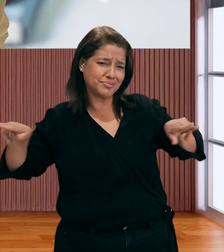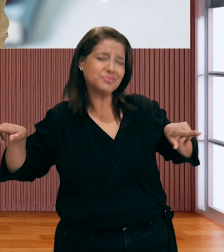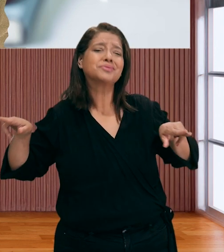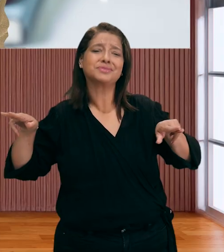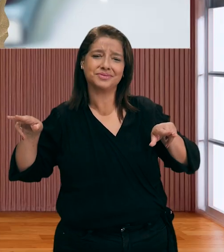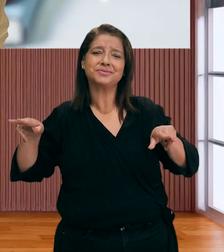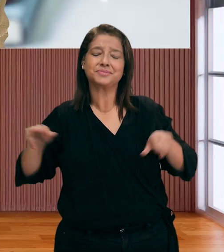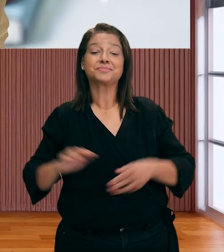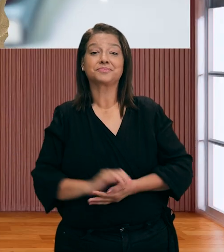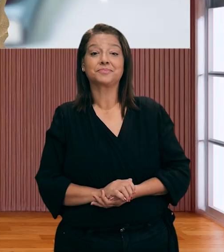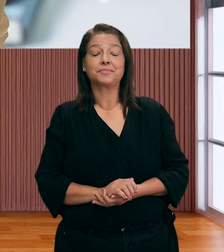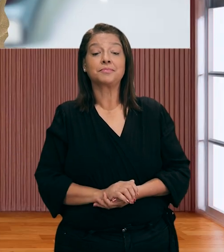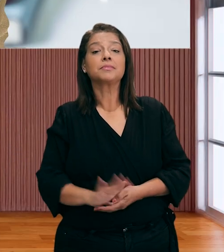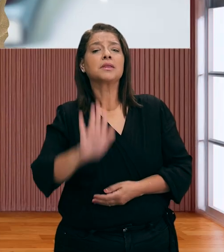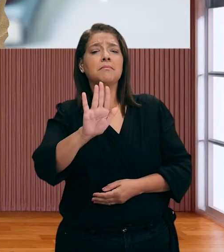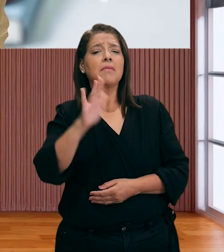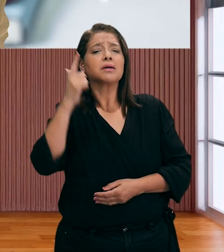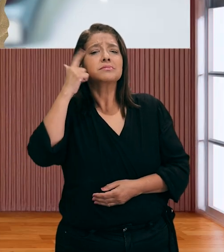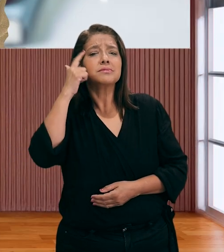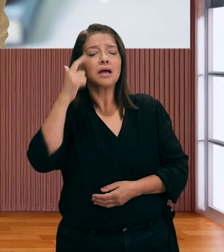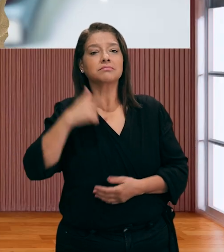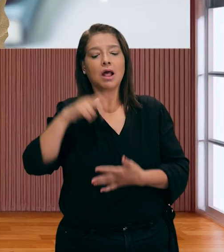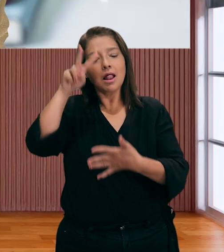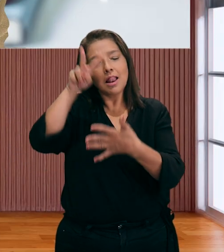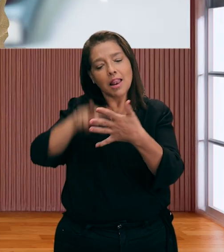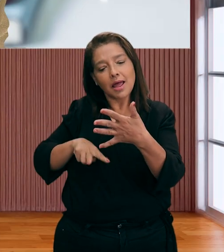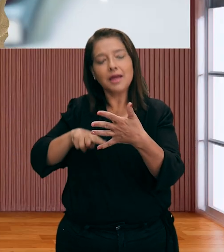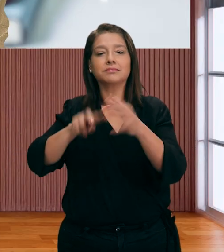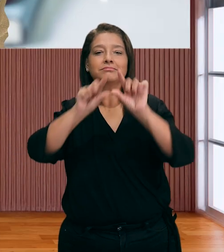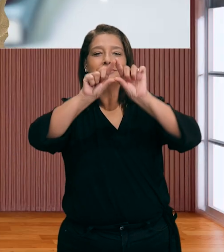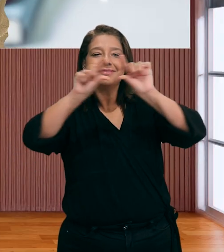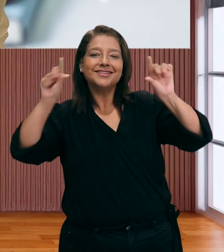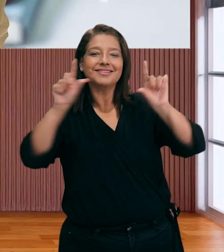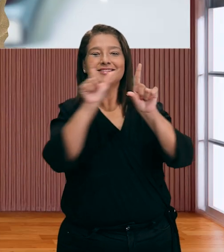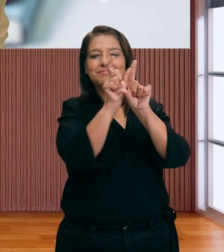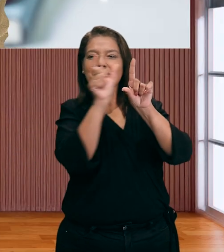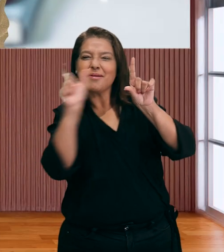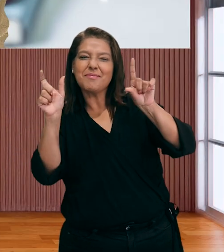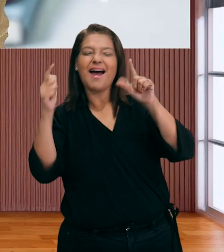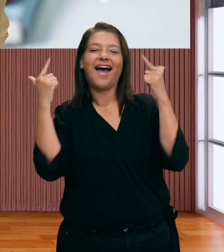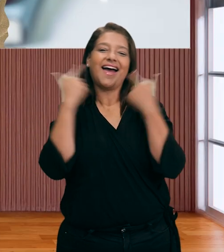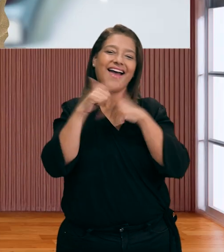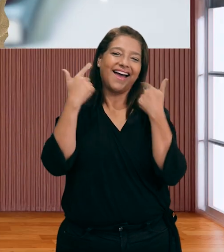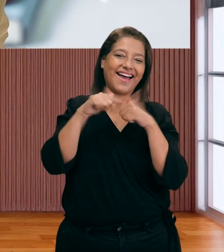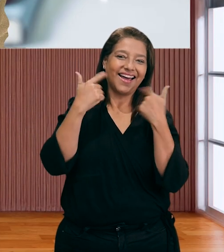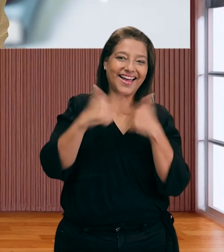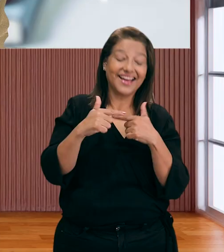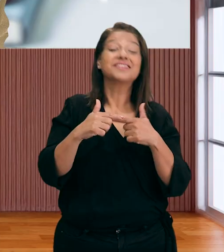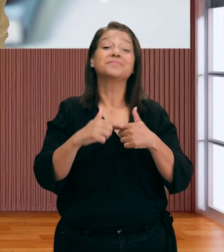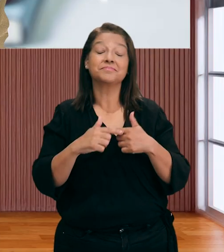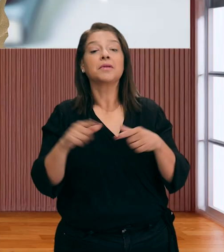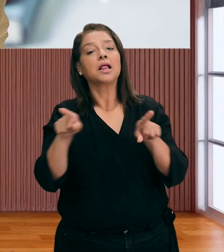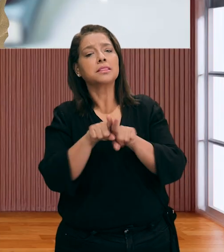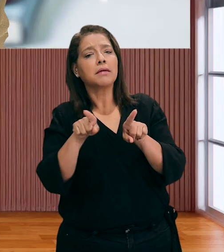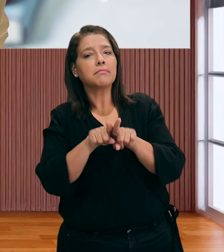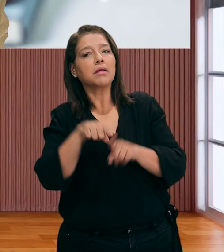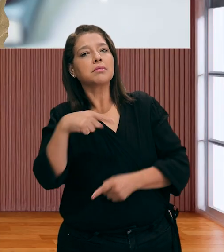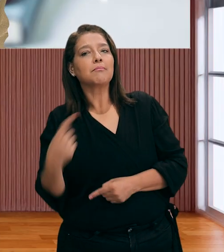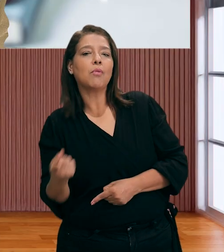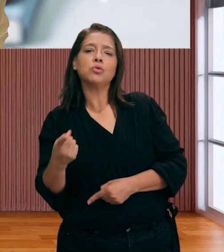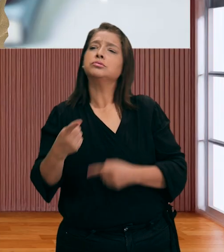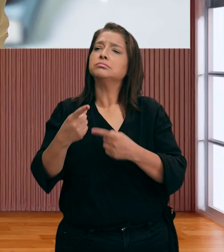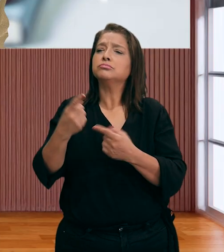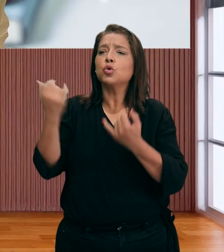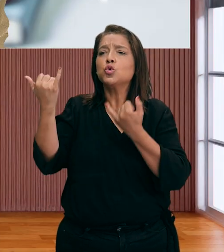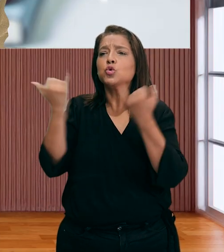outros. Sabe quando a gente lê uma tirinha e dá risadas? Depois vê uma